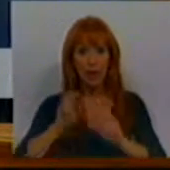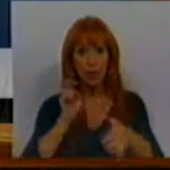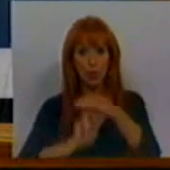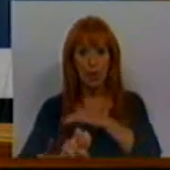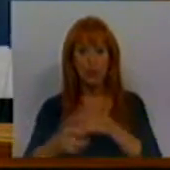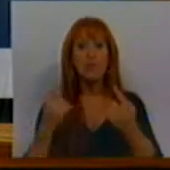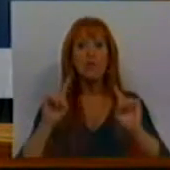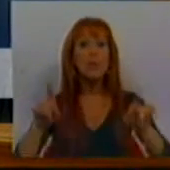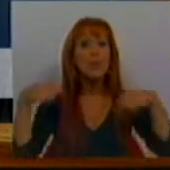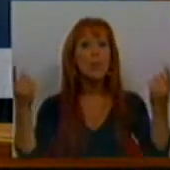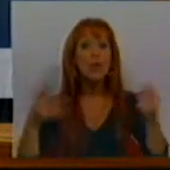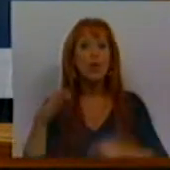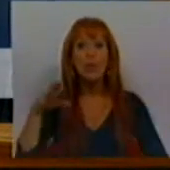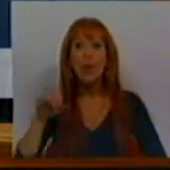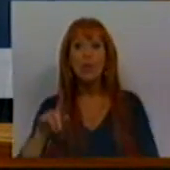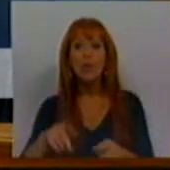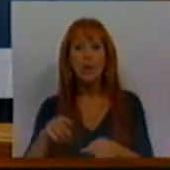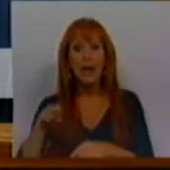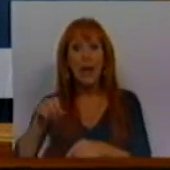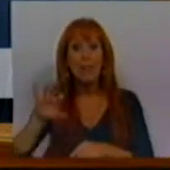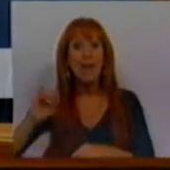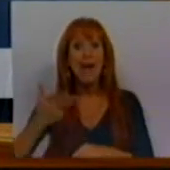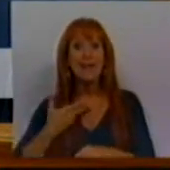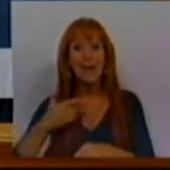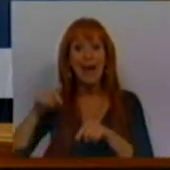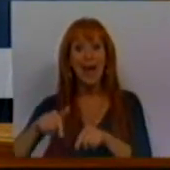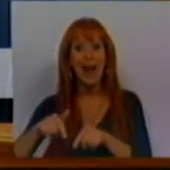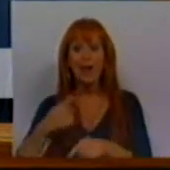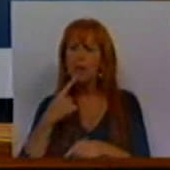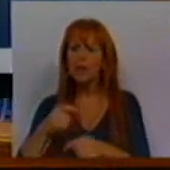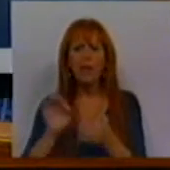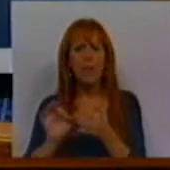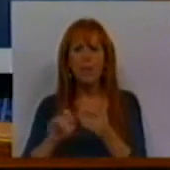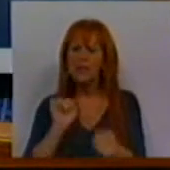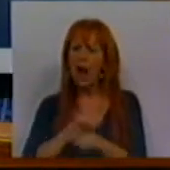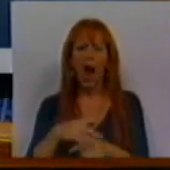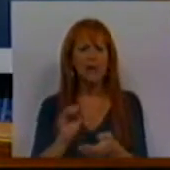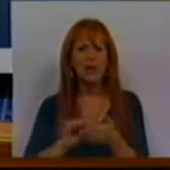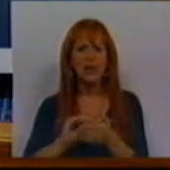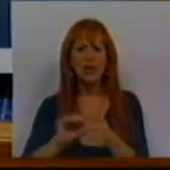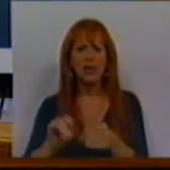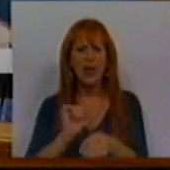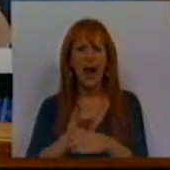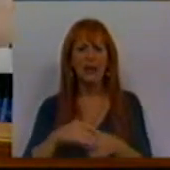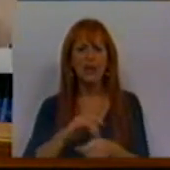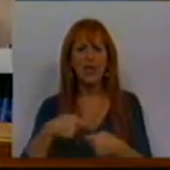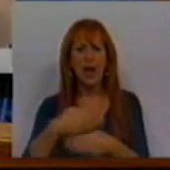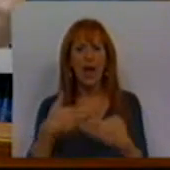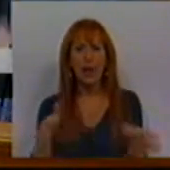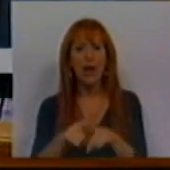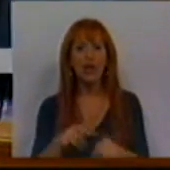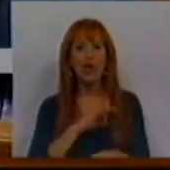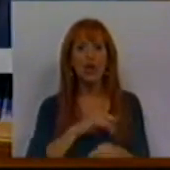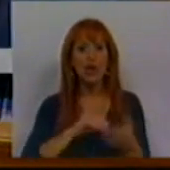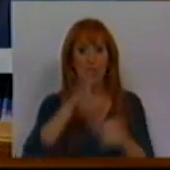Metro. Mas depois o PSD local desatou a escrever cartas abertas ali ao Sr. Secretário de Estado Sérgio